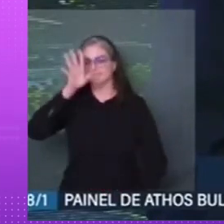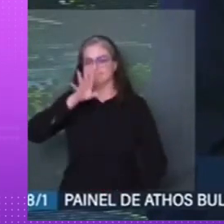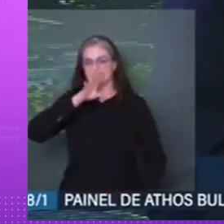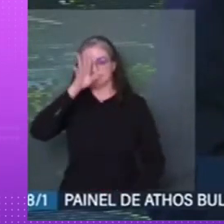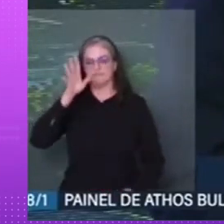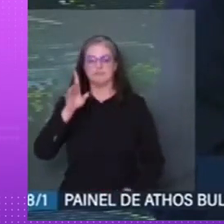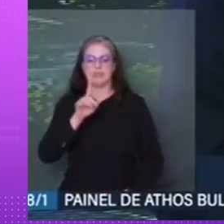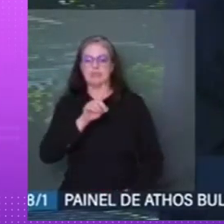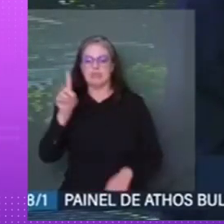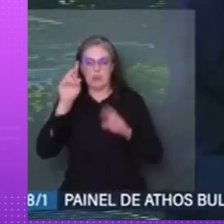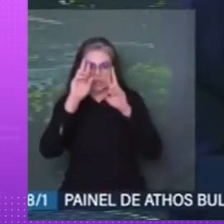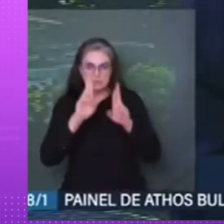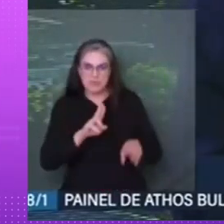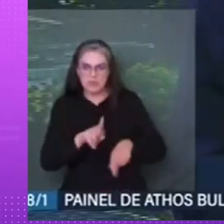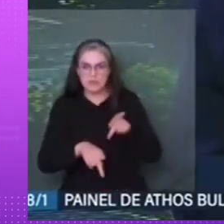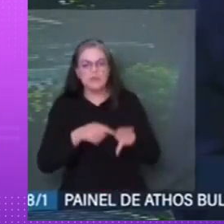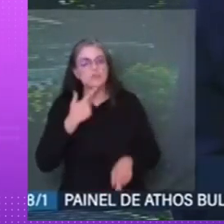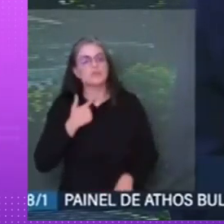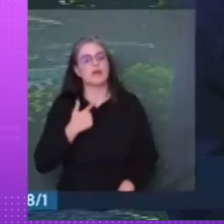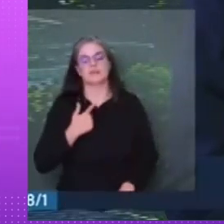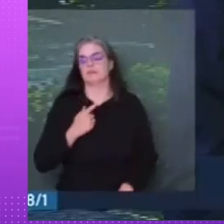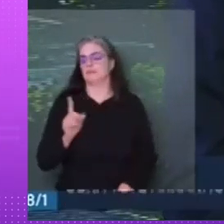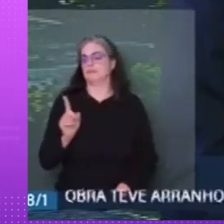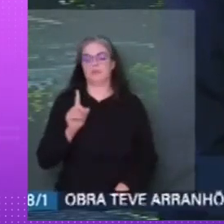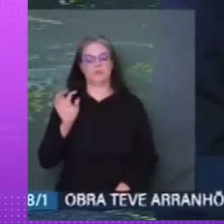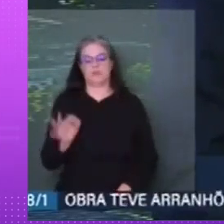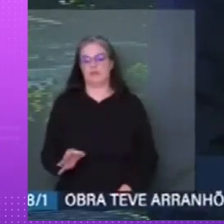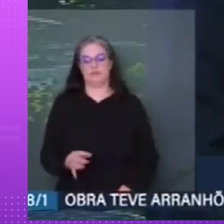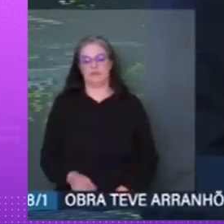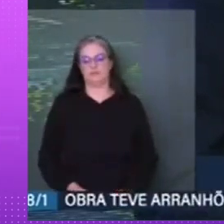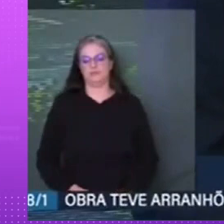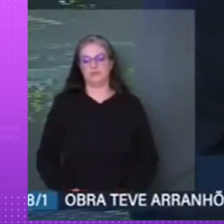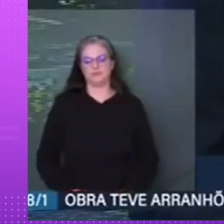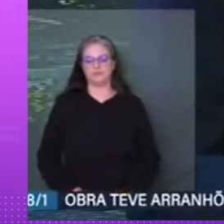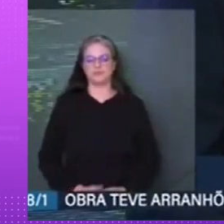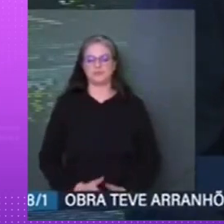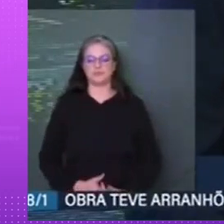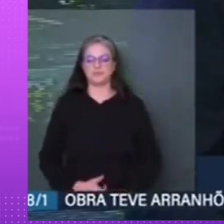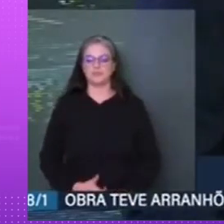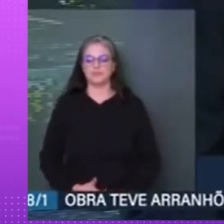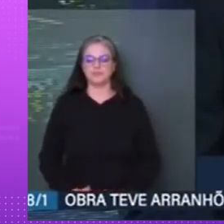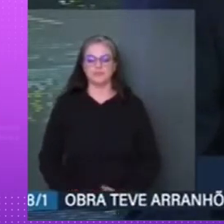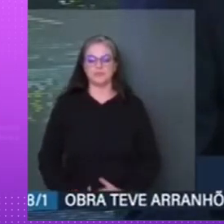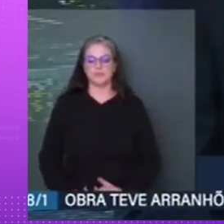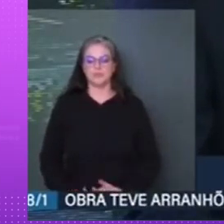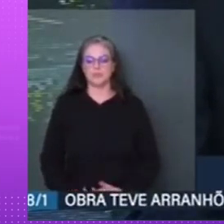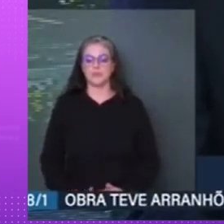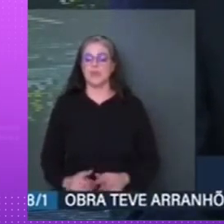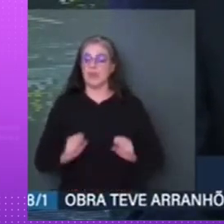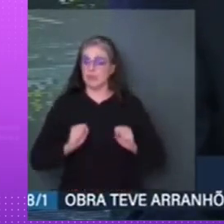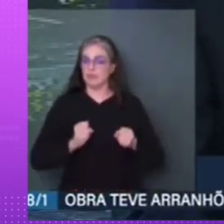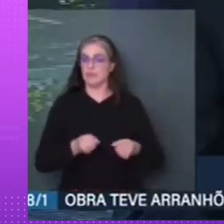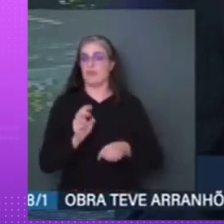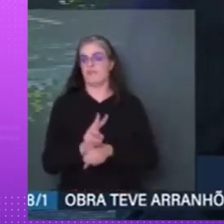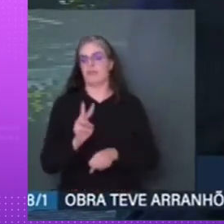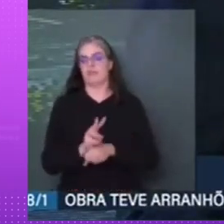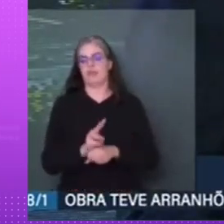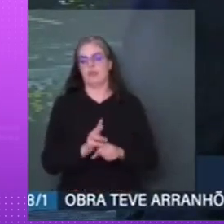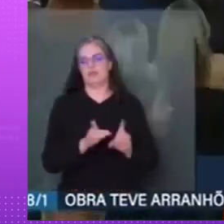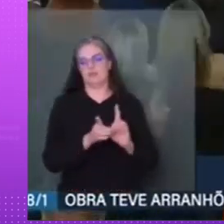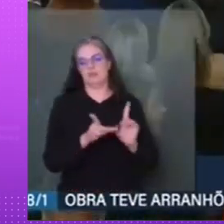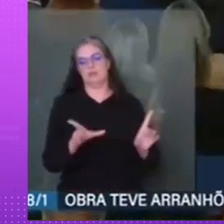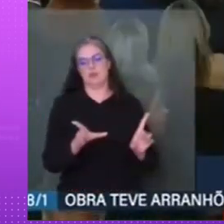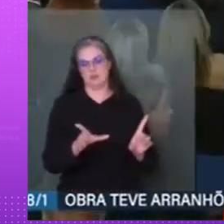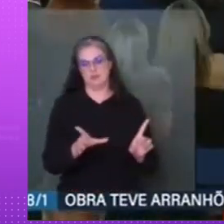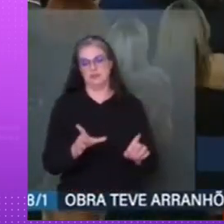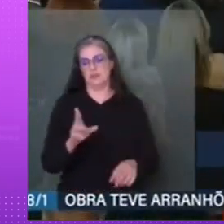para entender de fato o que aconteceu ali. E a história é isso mesmo, né? Ela é uma espiral, ela dá voltas, de repente